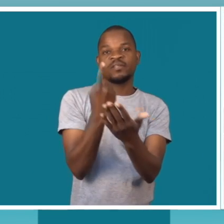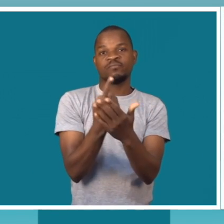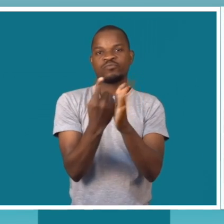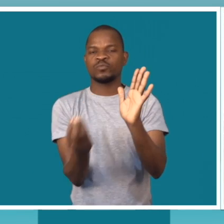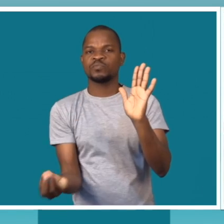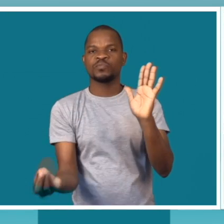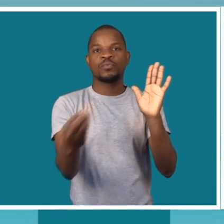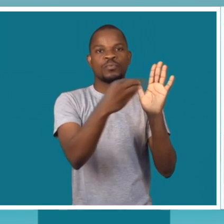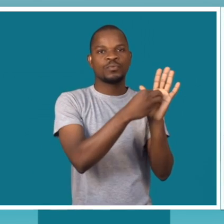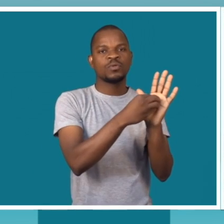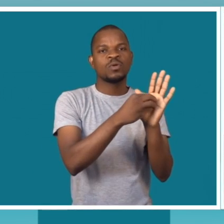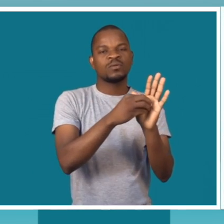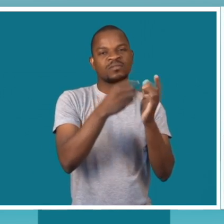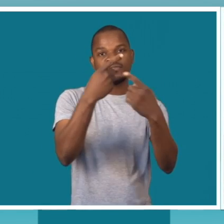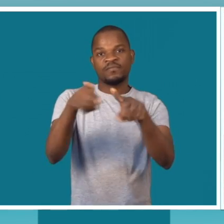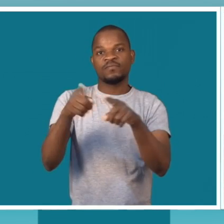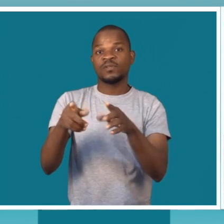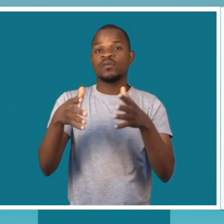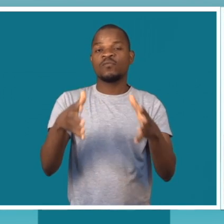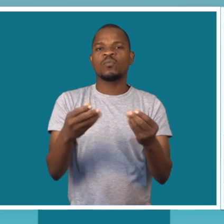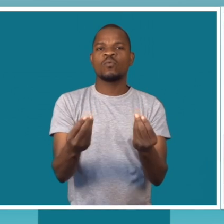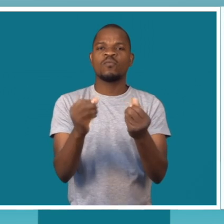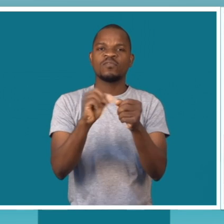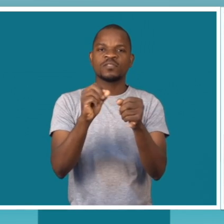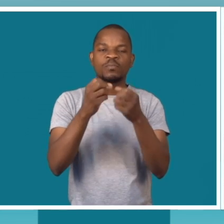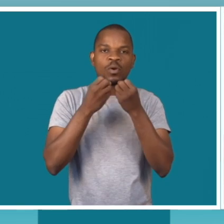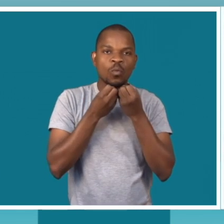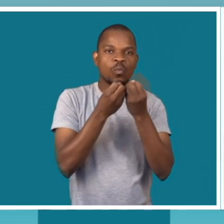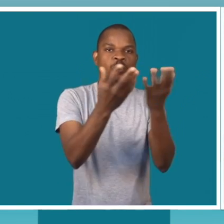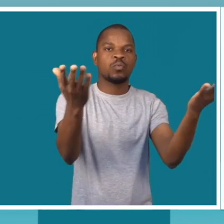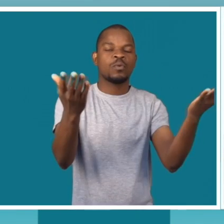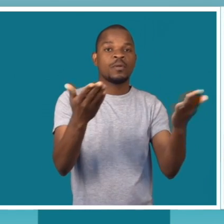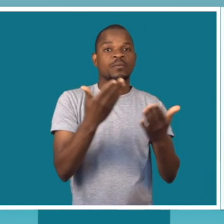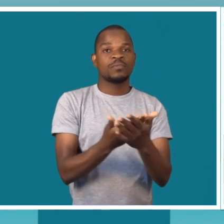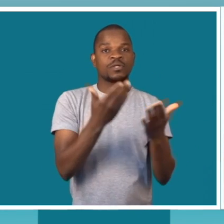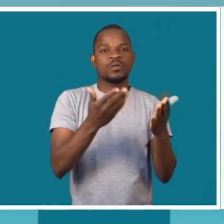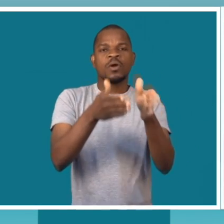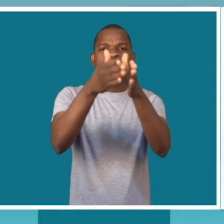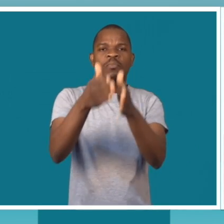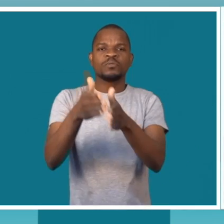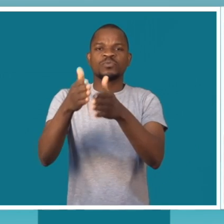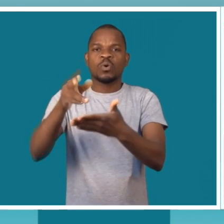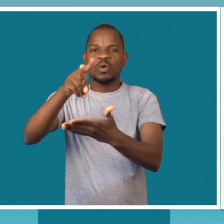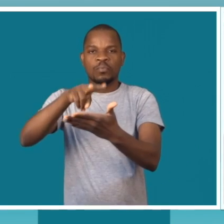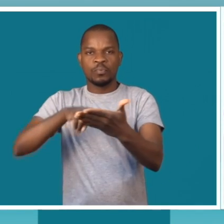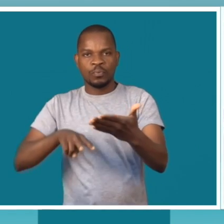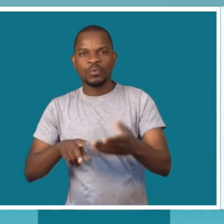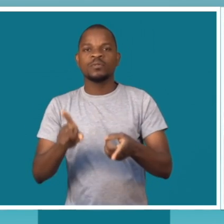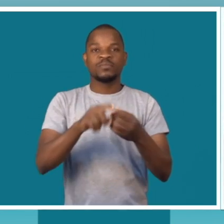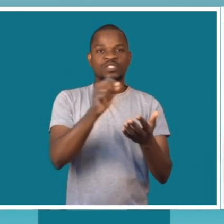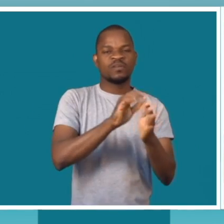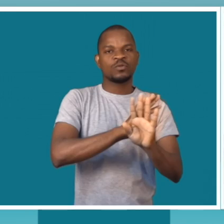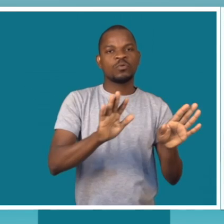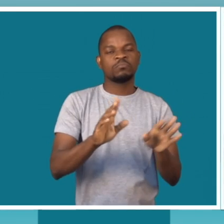incluí outras formas de comunicação que permitem, não só para as pessoas que sabem